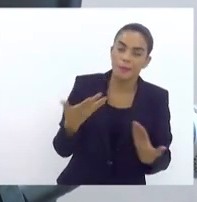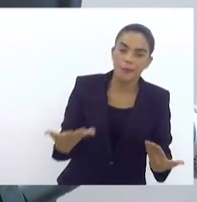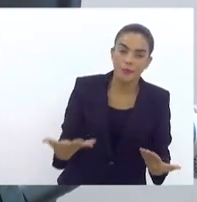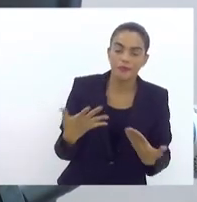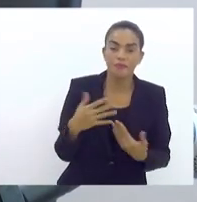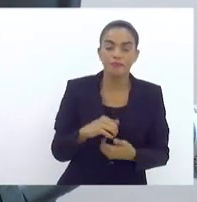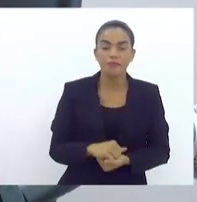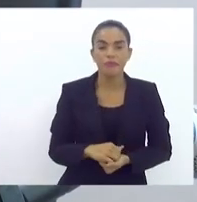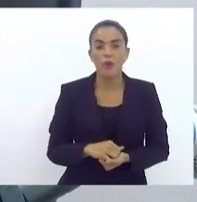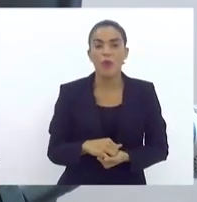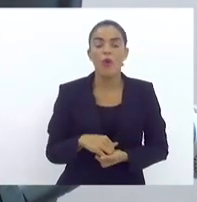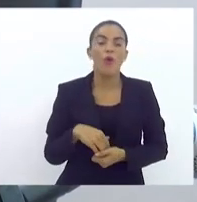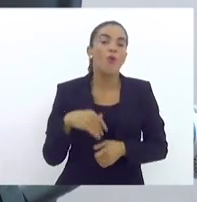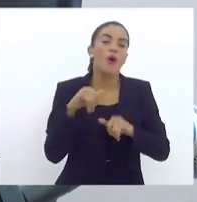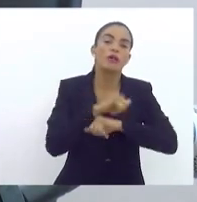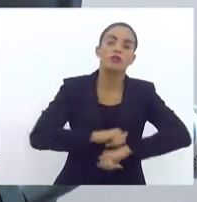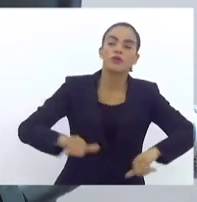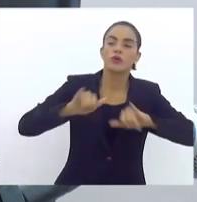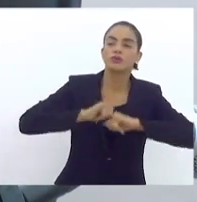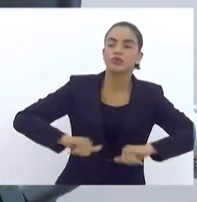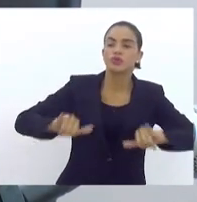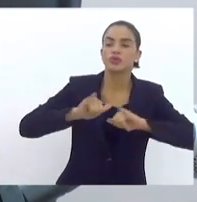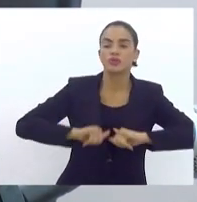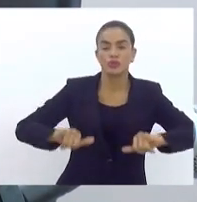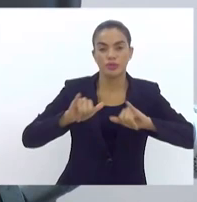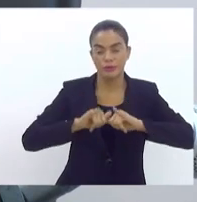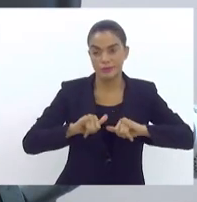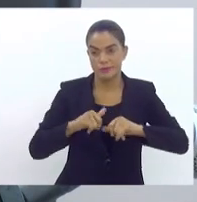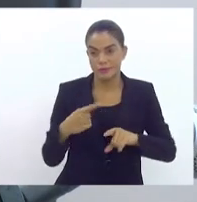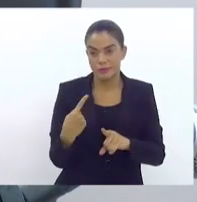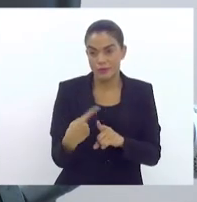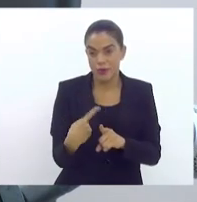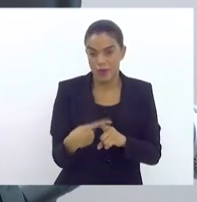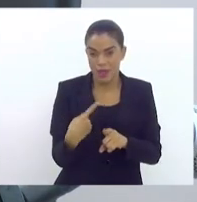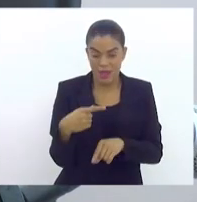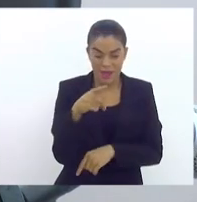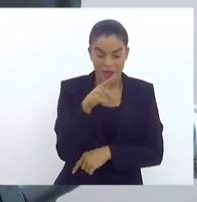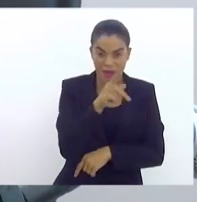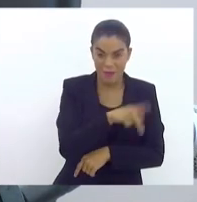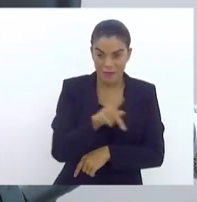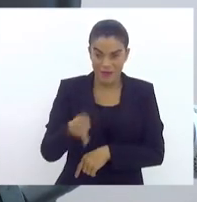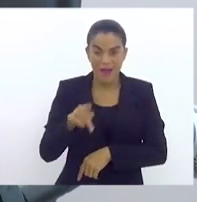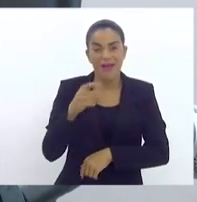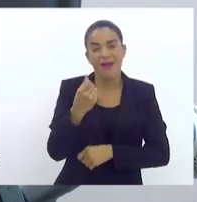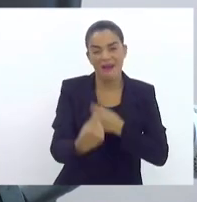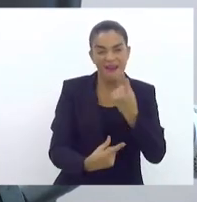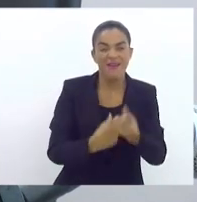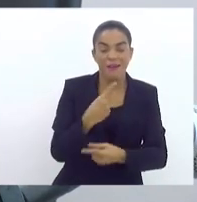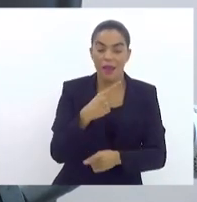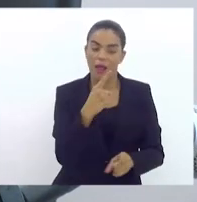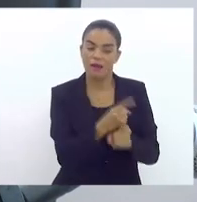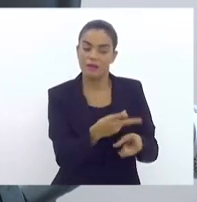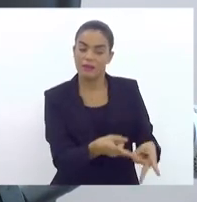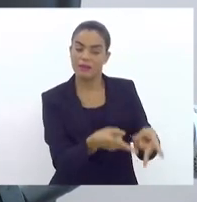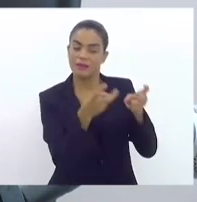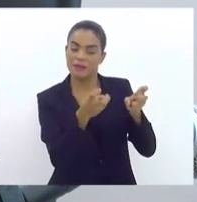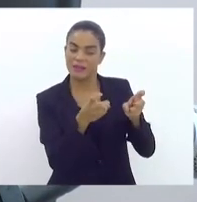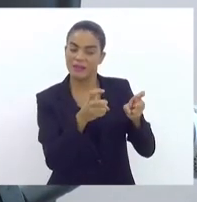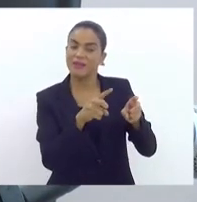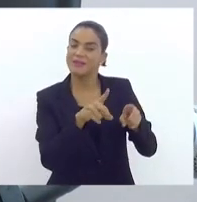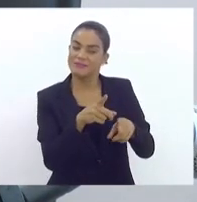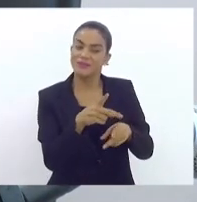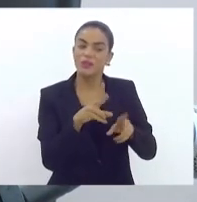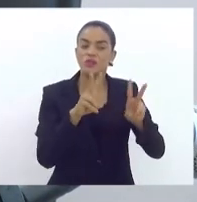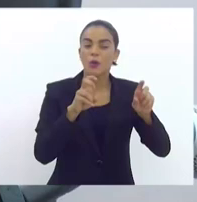diante de uma notícia é porque a professora muitas vezes ela identifica um problema em certo